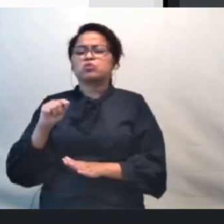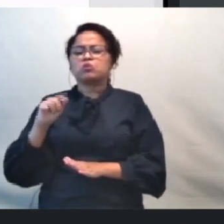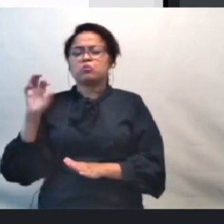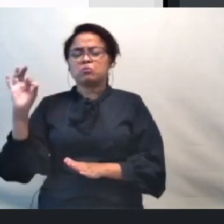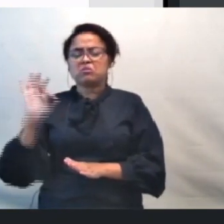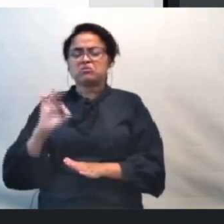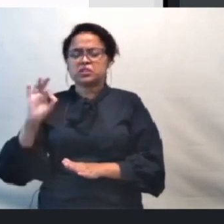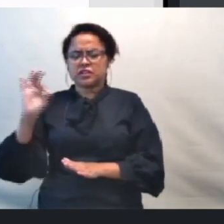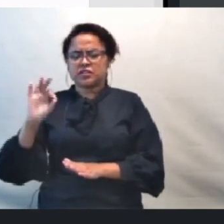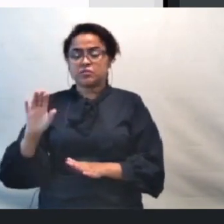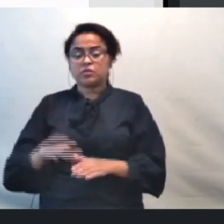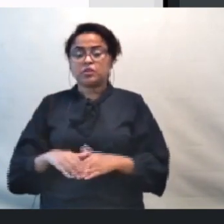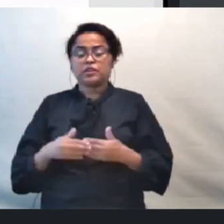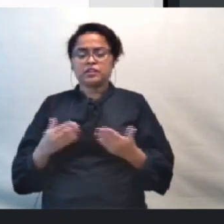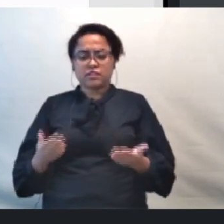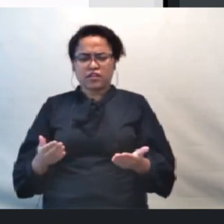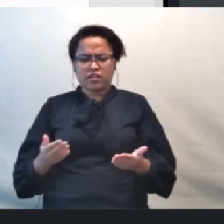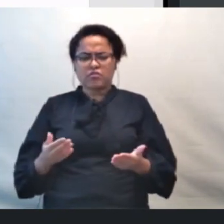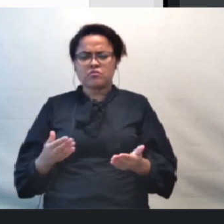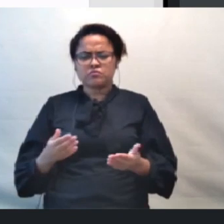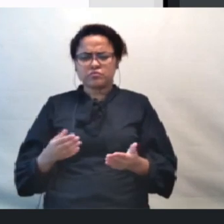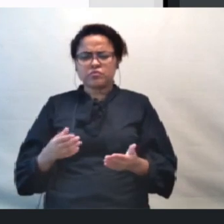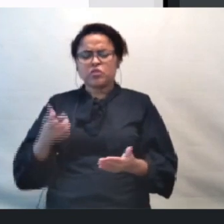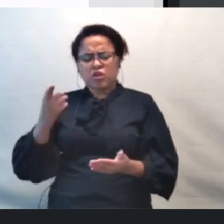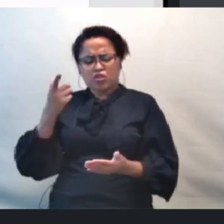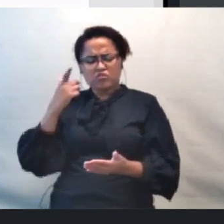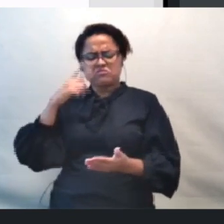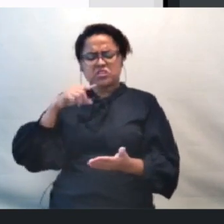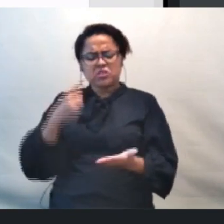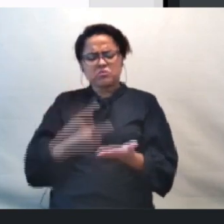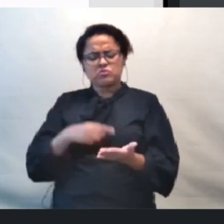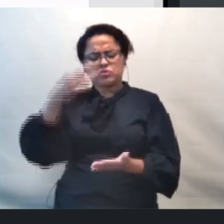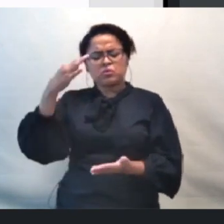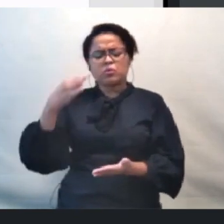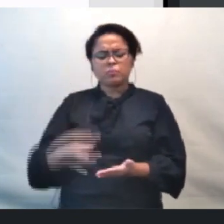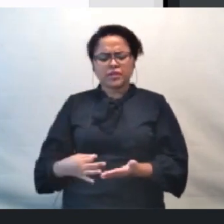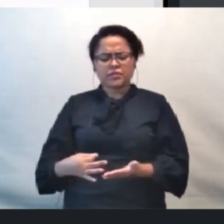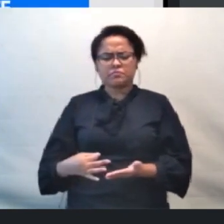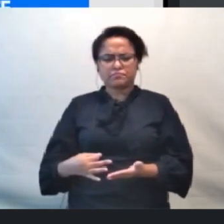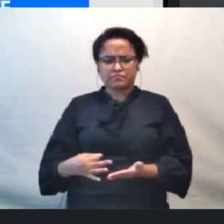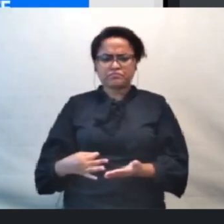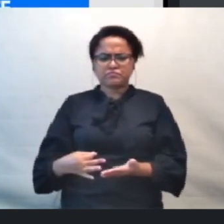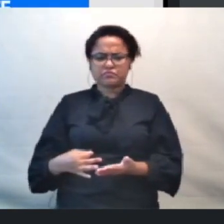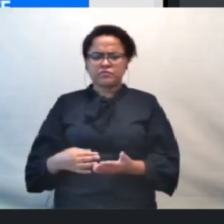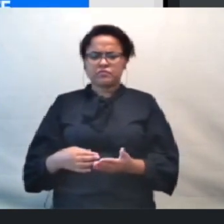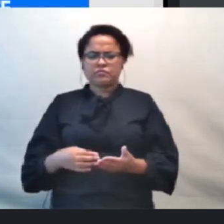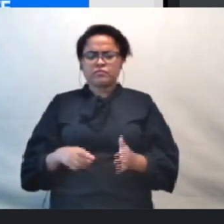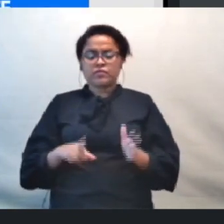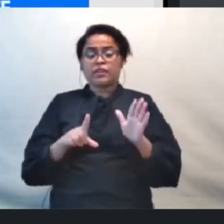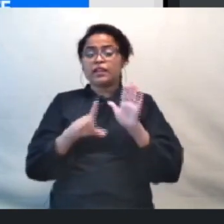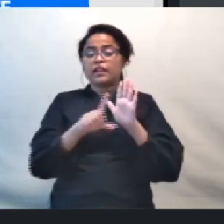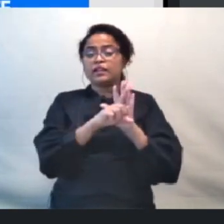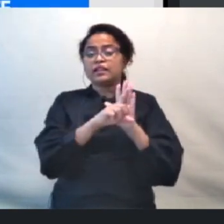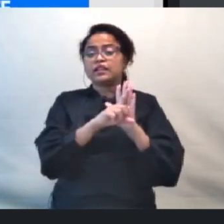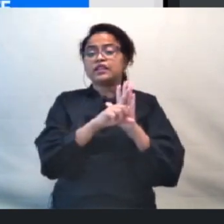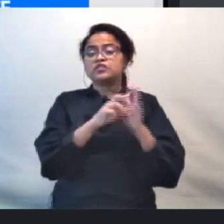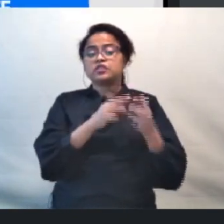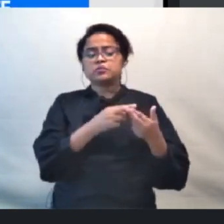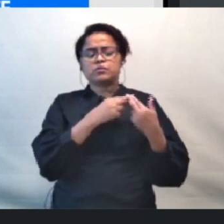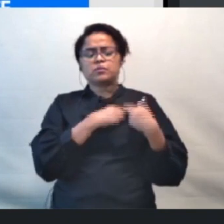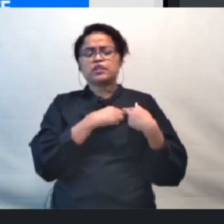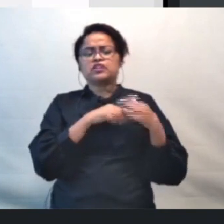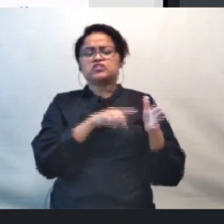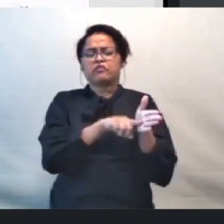26,27%. Então, cumprimos todos os índices constitucionais e da lei de responsabilidade fiscal. Aqui entrando nos